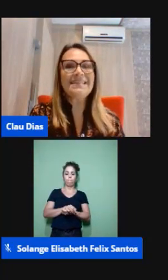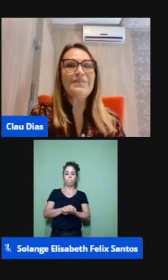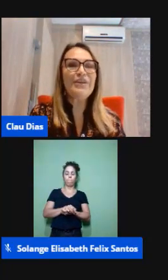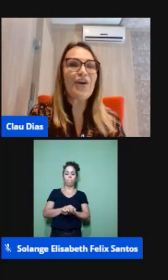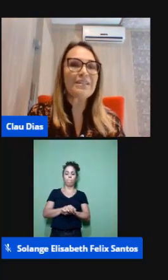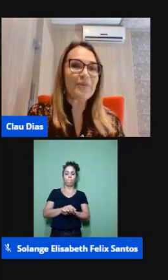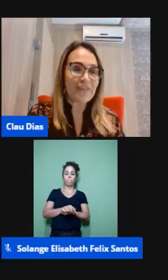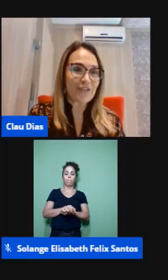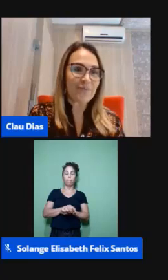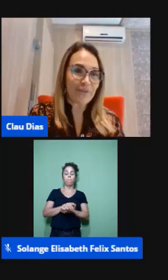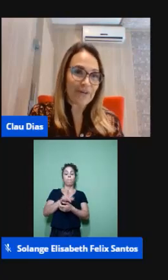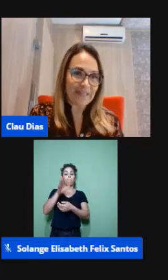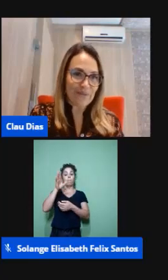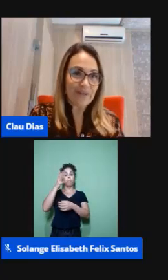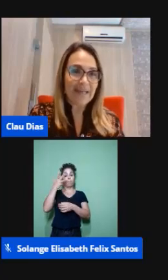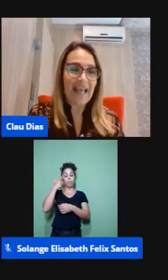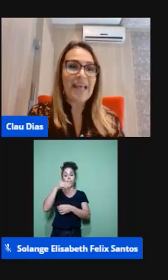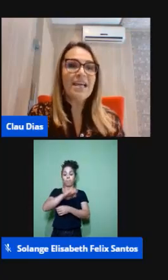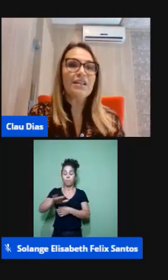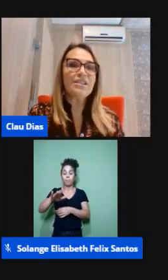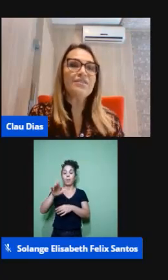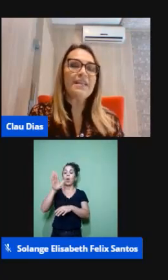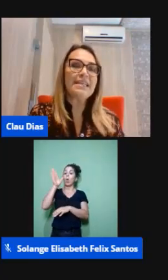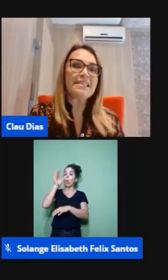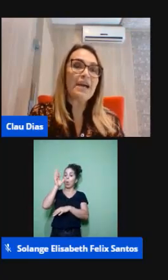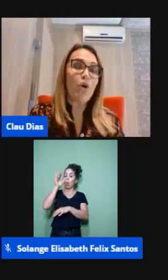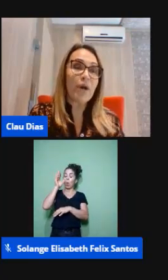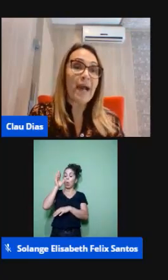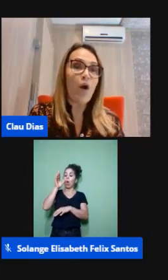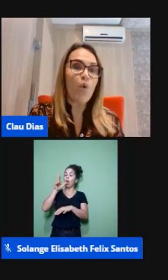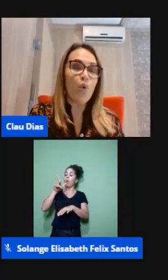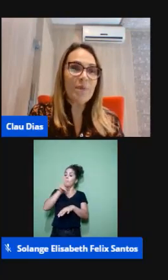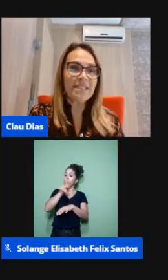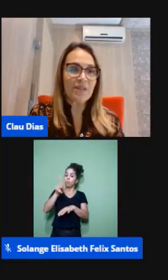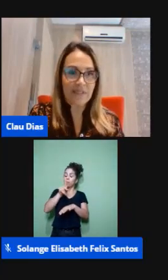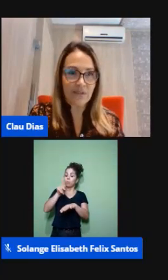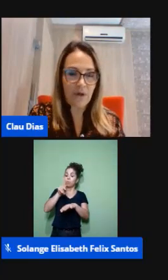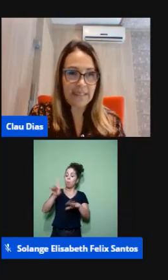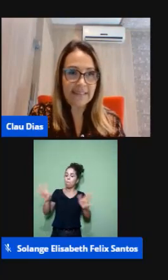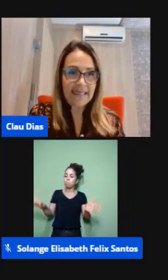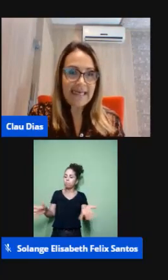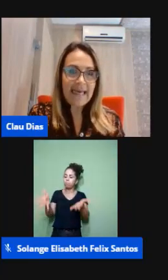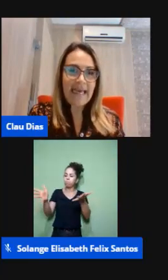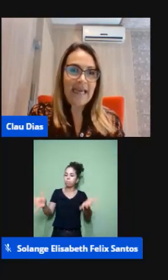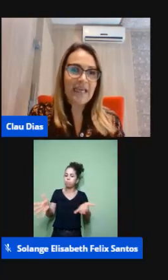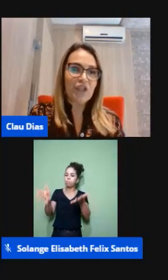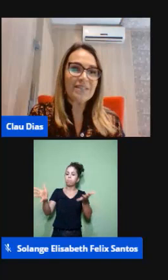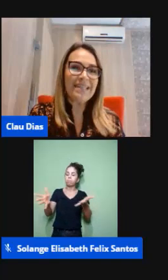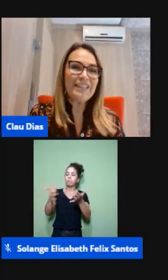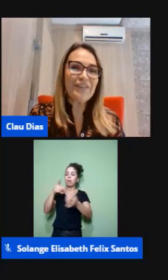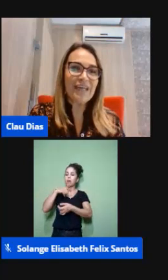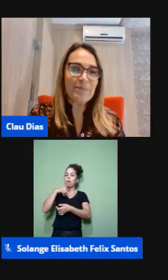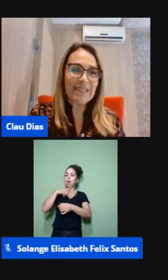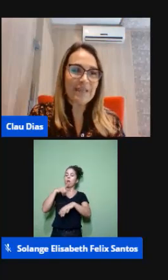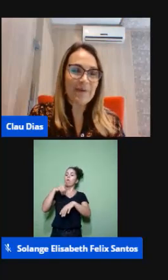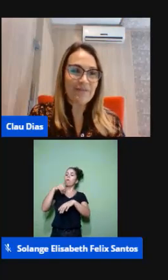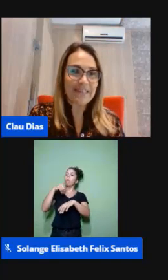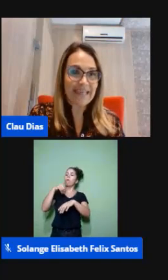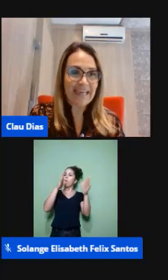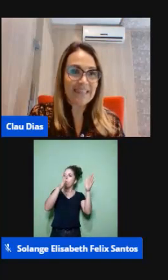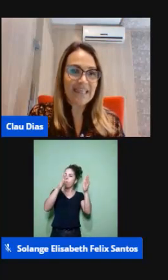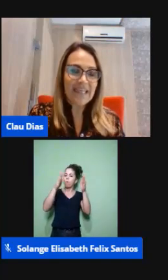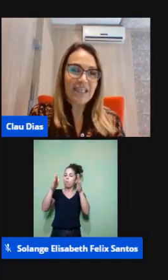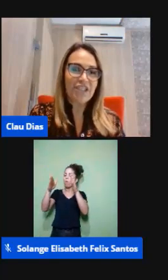Bom, criança curiosa e professor provocador, né? Então, a gente vai trazer agora algumas situações que nós selecionamos aqui